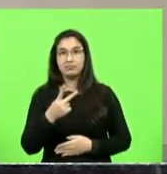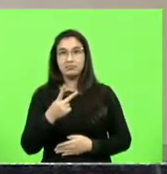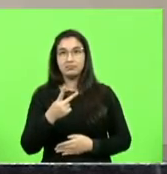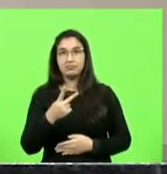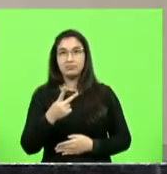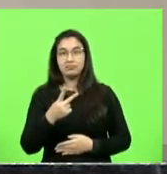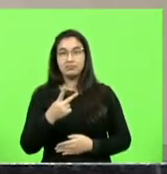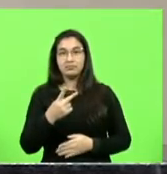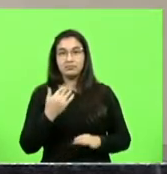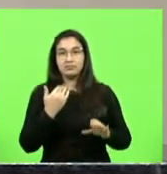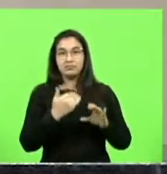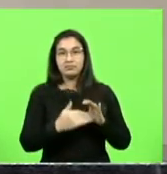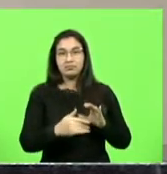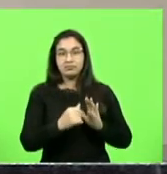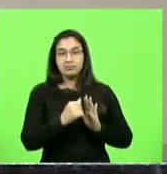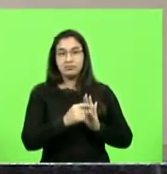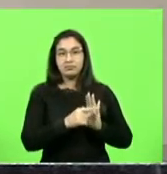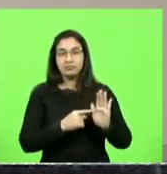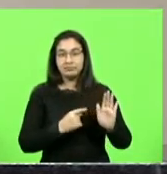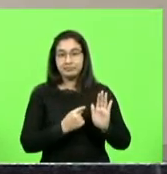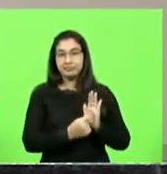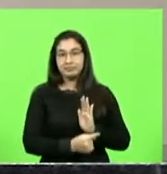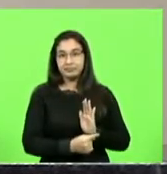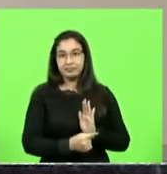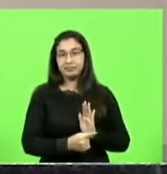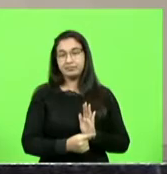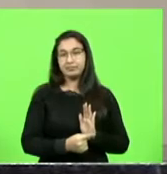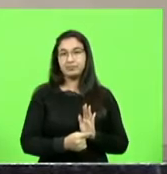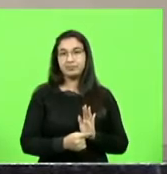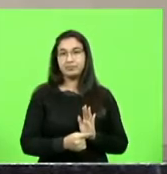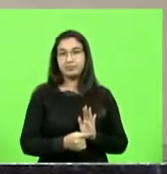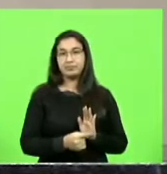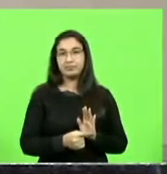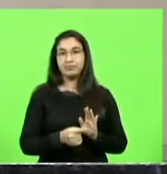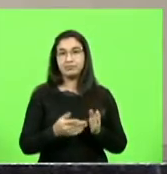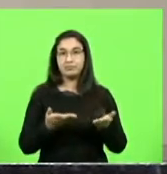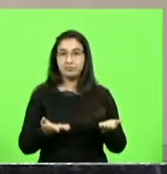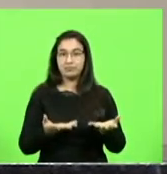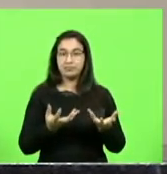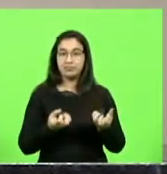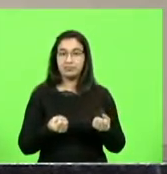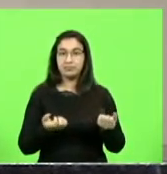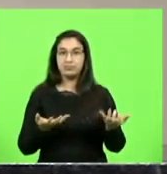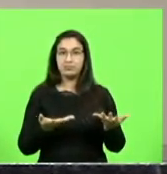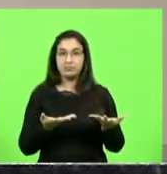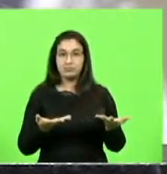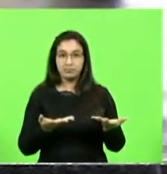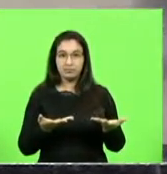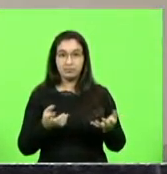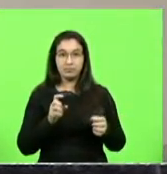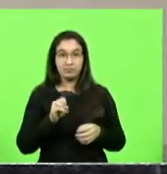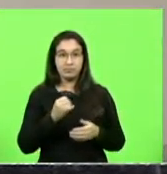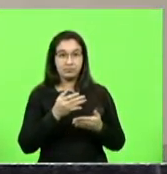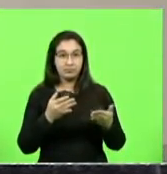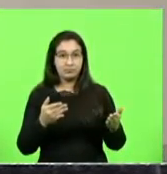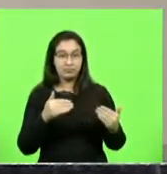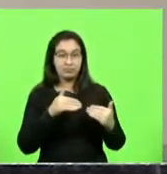duas mensagens de veto extra pauta para deliberarmos na sessão de hoje, se assim vossas excelências concordarem. Mensagem de